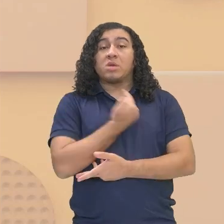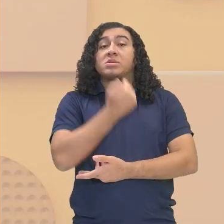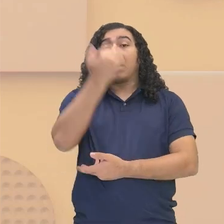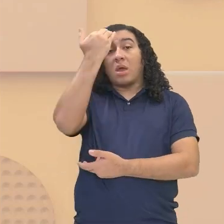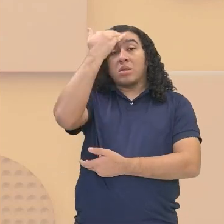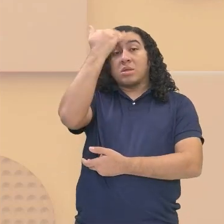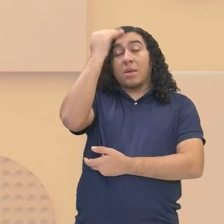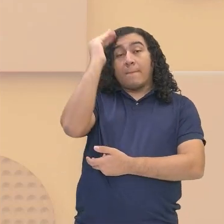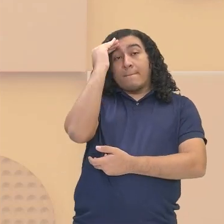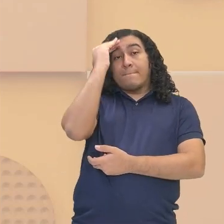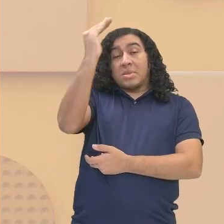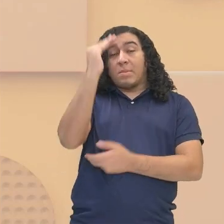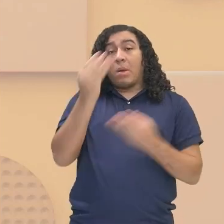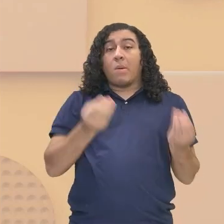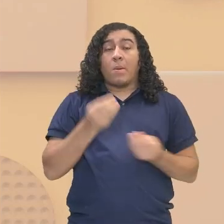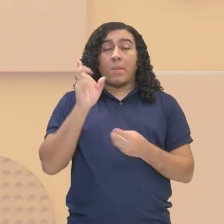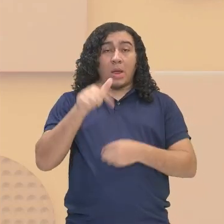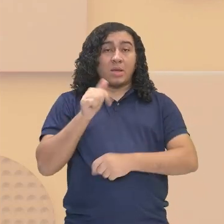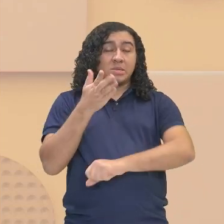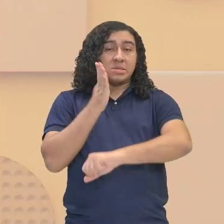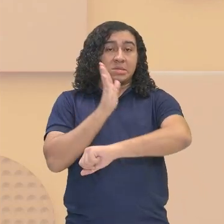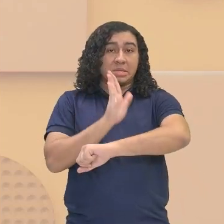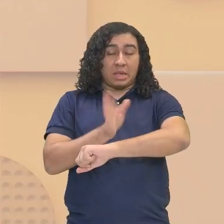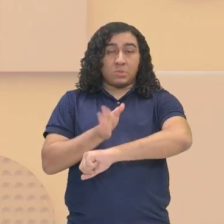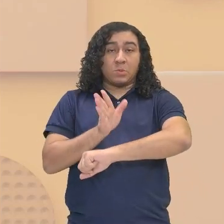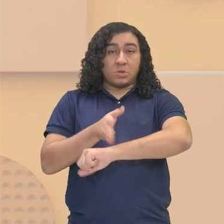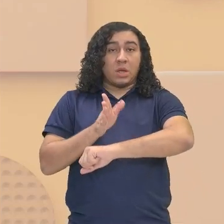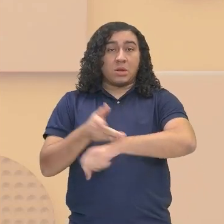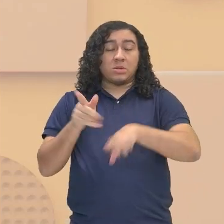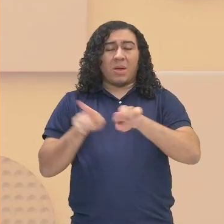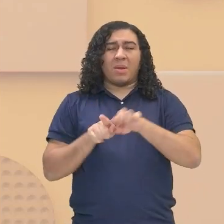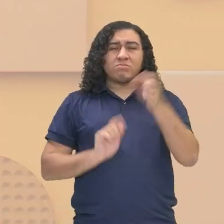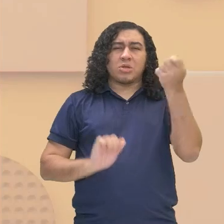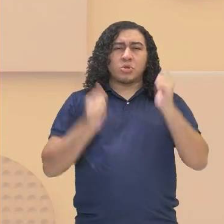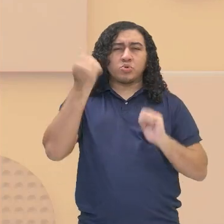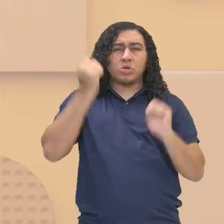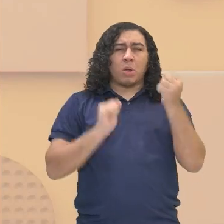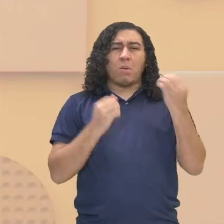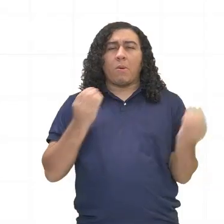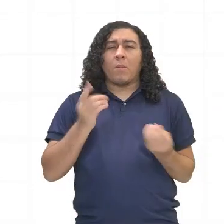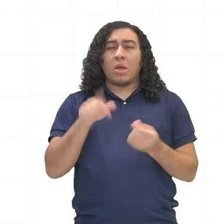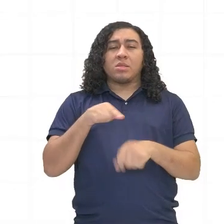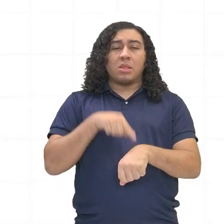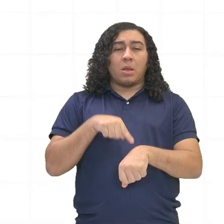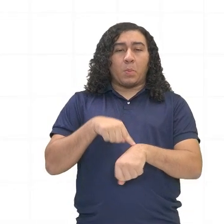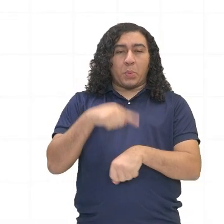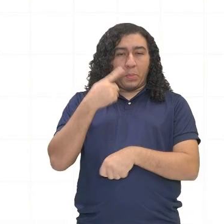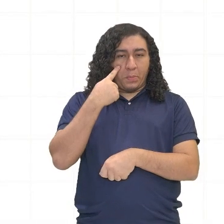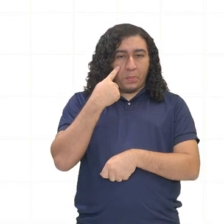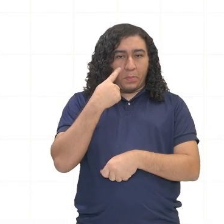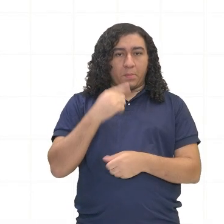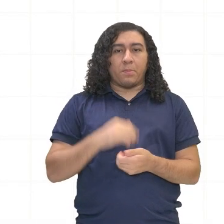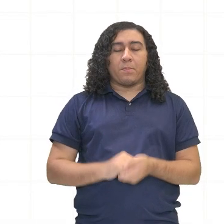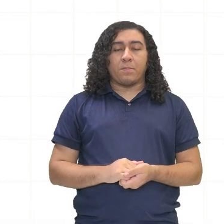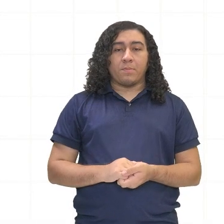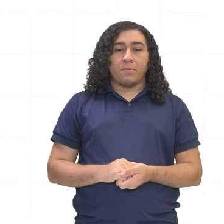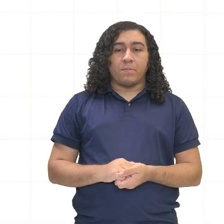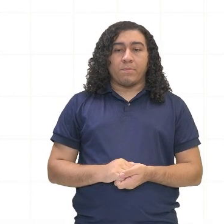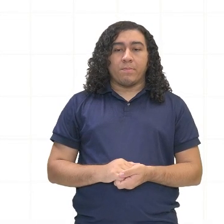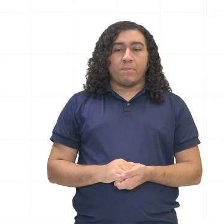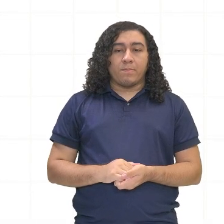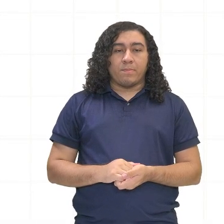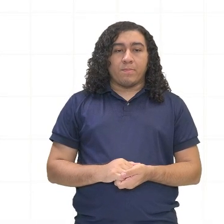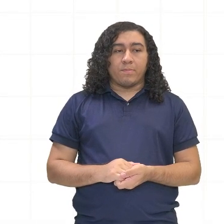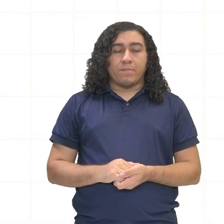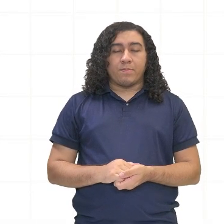das fábricas, eles vão, então, lidar também com esse tempo. Acompanhe comigo, olha só, nós temos, então, aí, com a chegada,